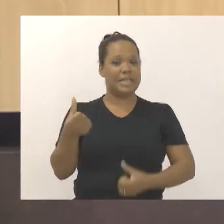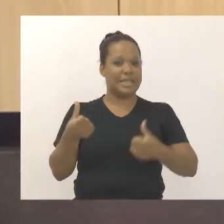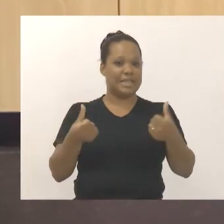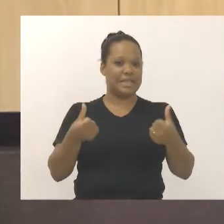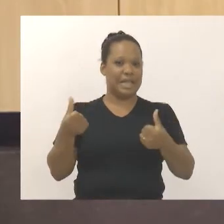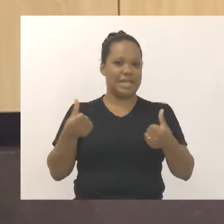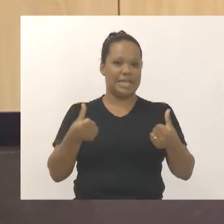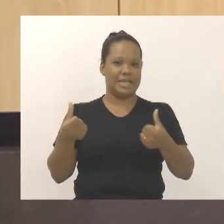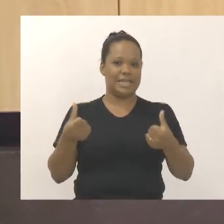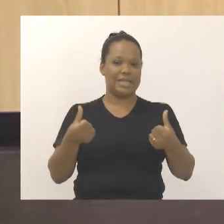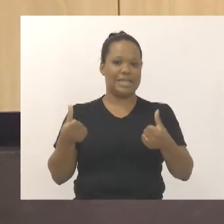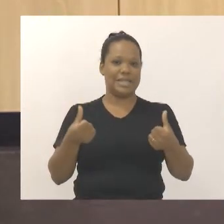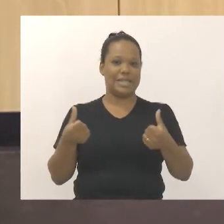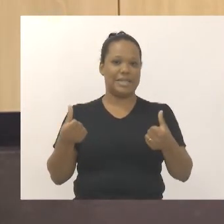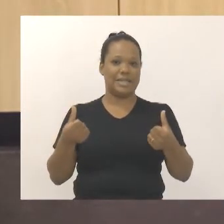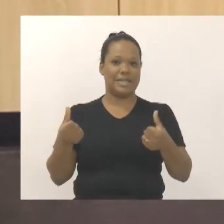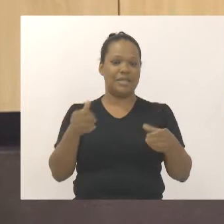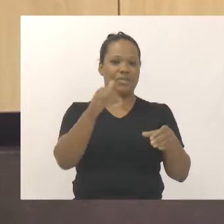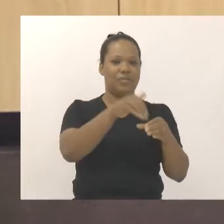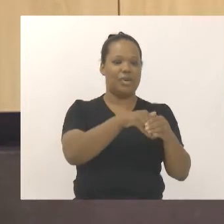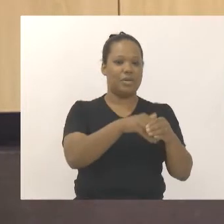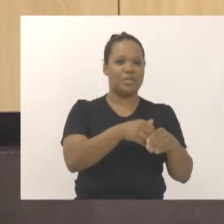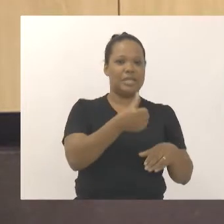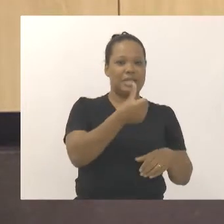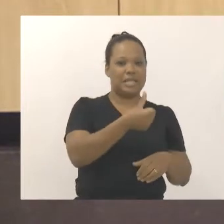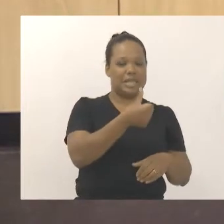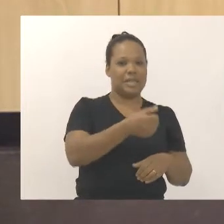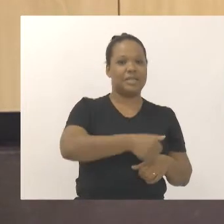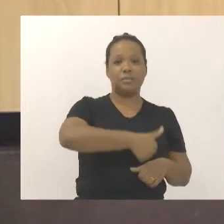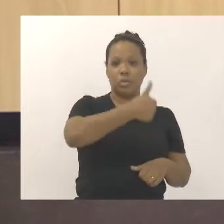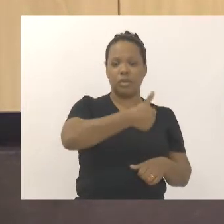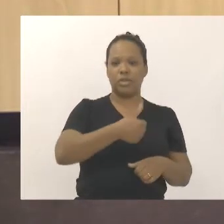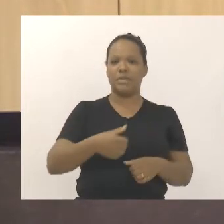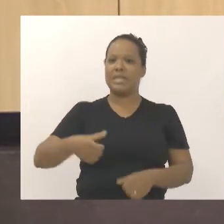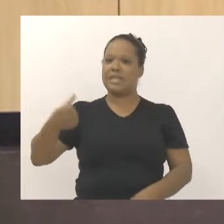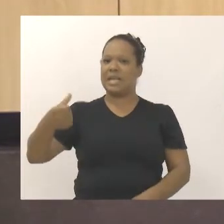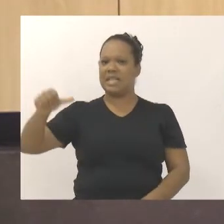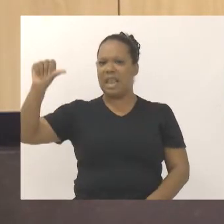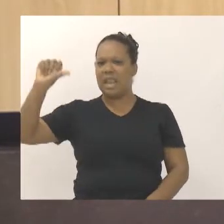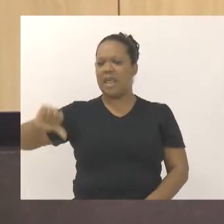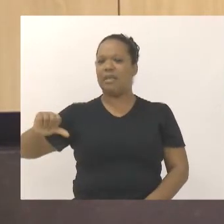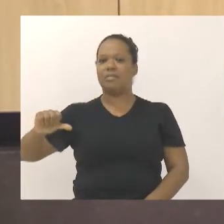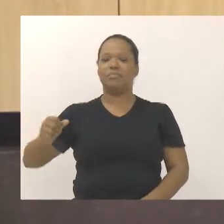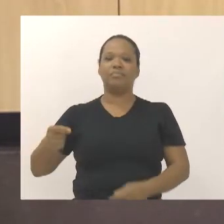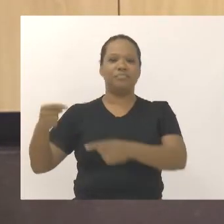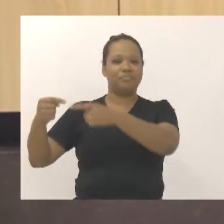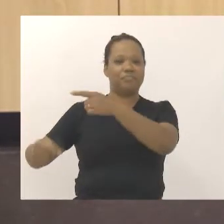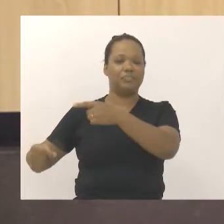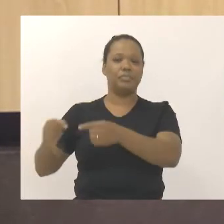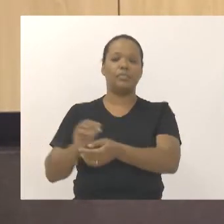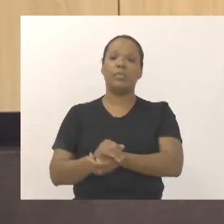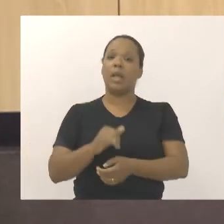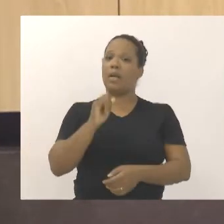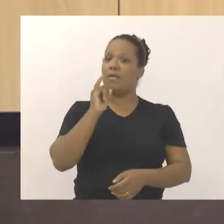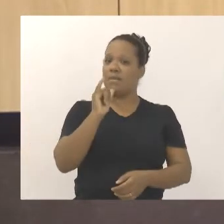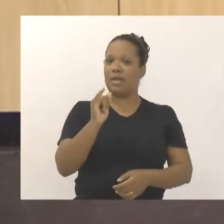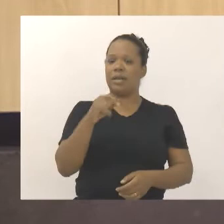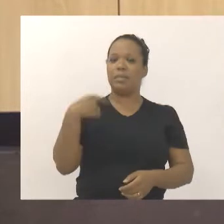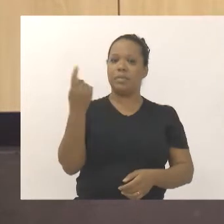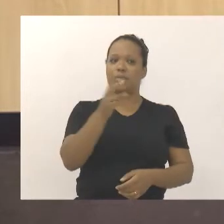6-6, empatou aqui a votação. E eu disse para os vereadores